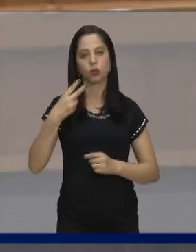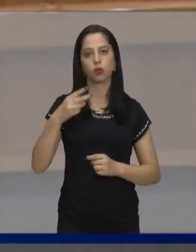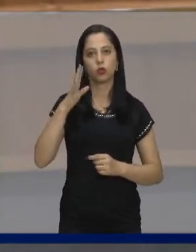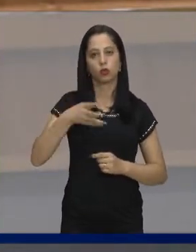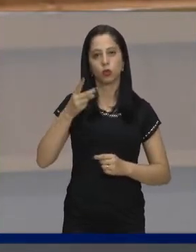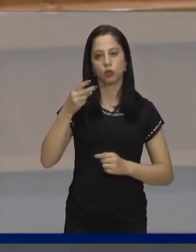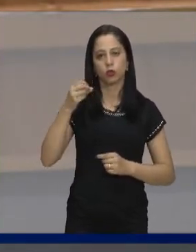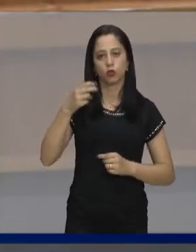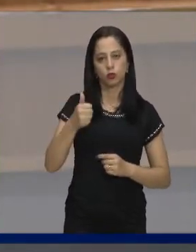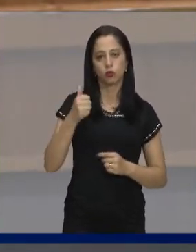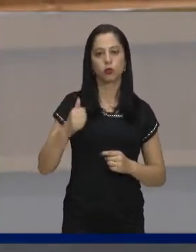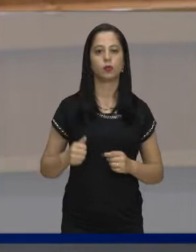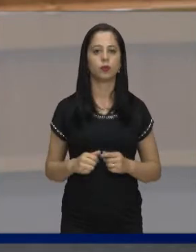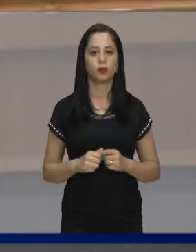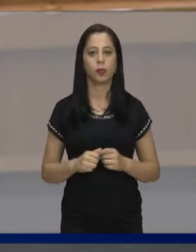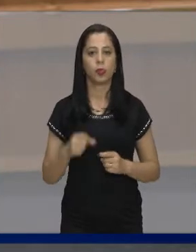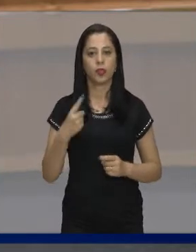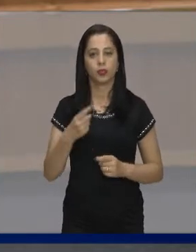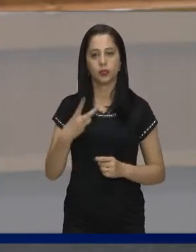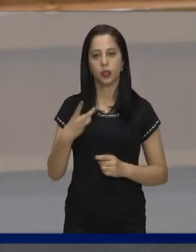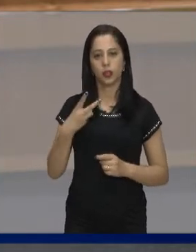13082/2021,